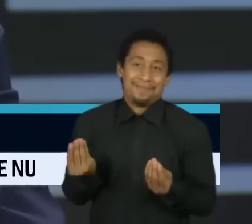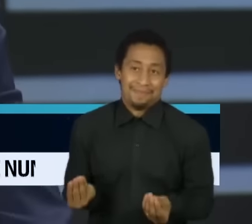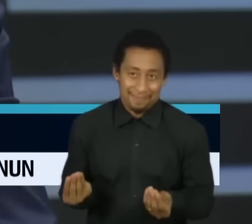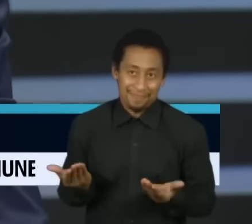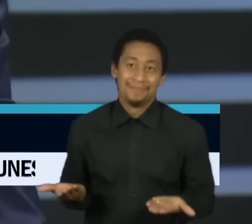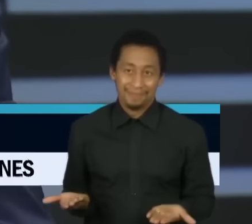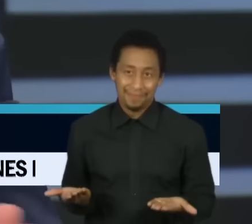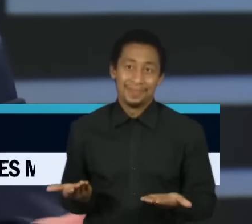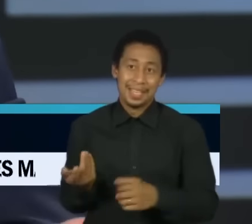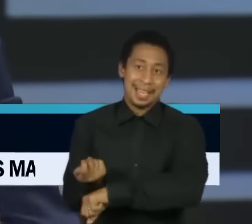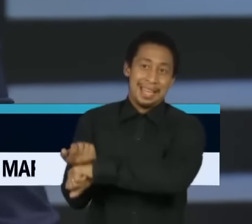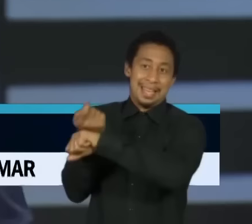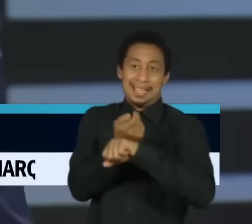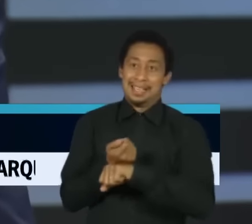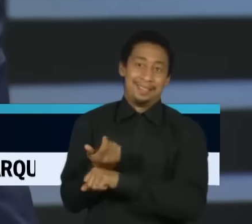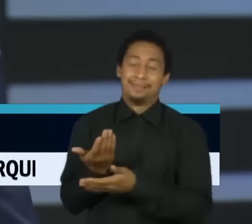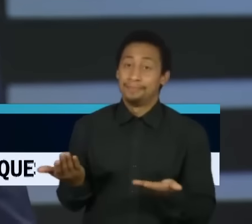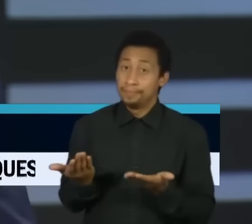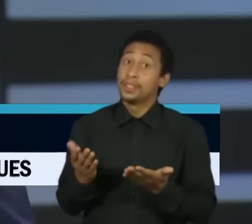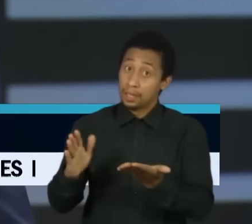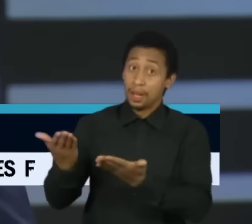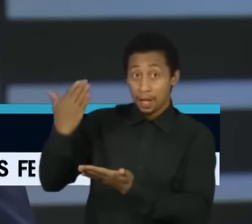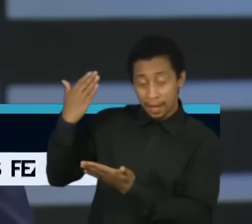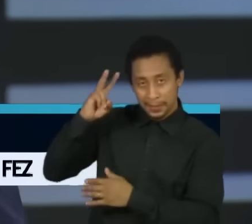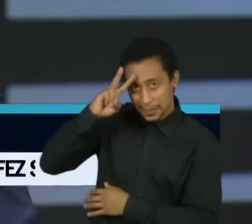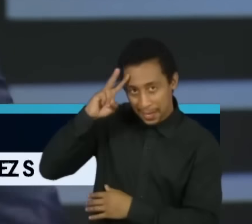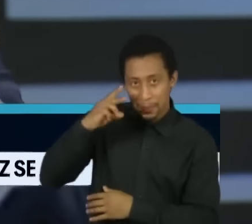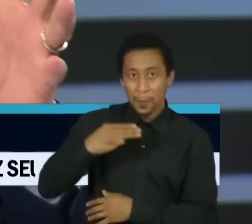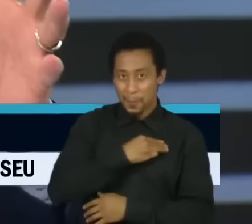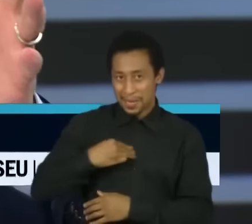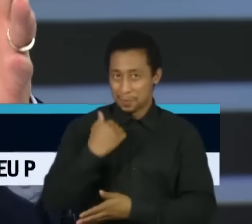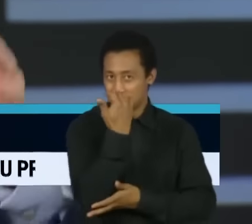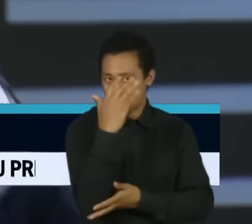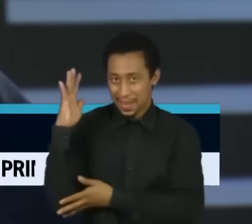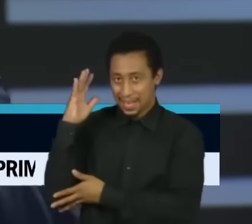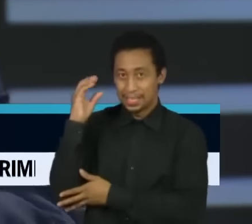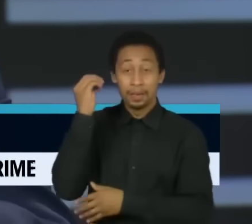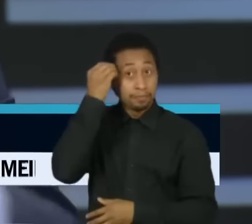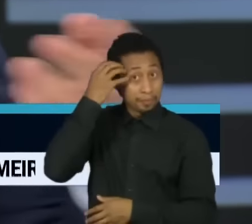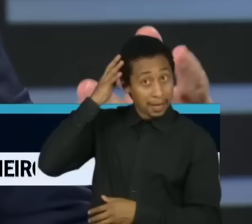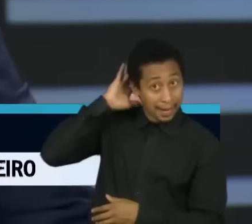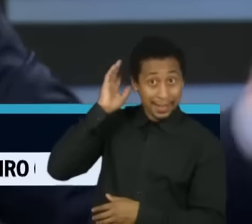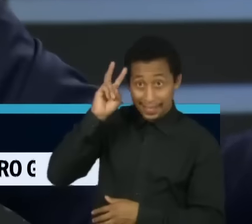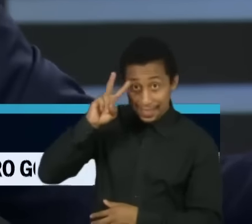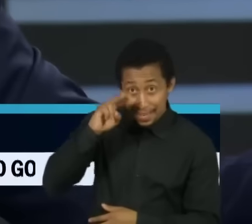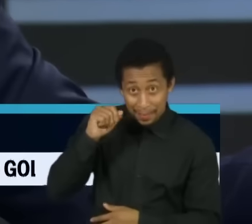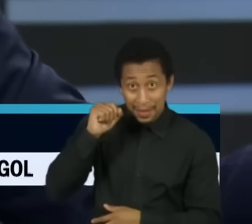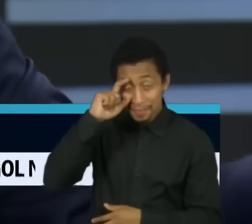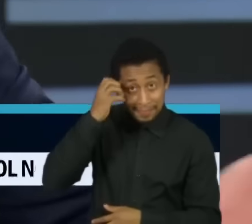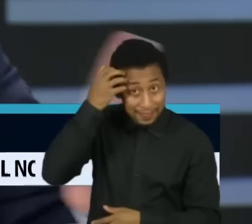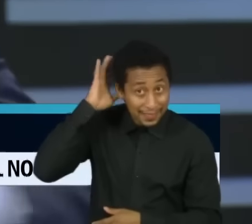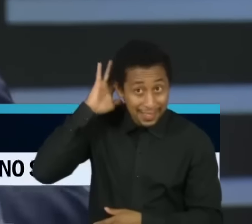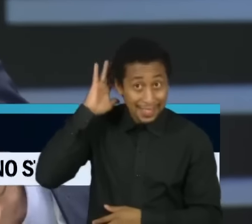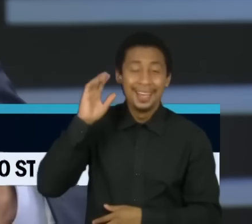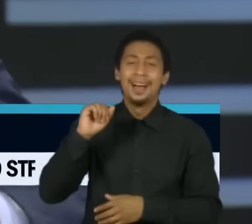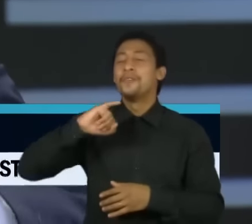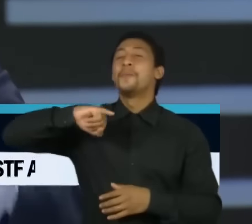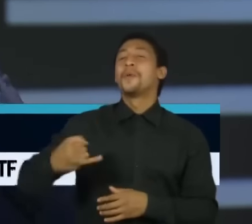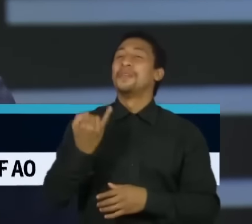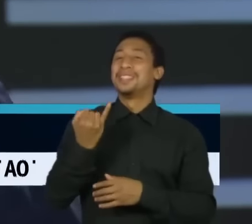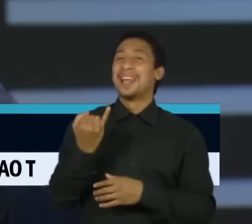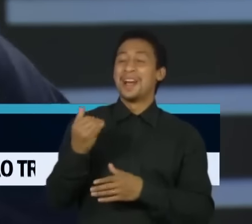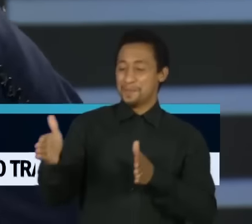Vamos lembrar o episódio do então ministro do Meio Ambiente, Ricardo Salles, né? Vamos aproveitar a pandemia, isso foi filmado, assistiu, o Brasil inteiro viu. Aproveitar a